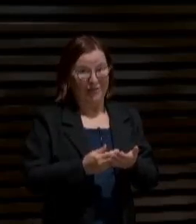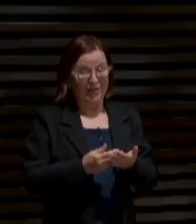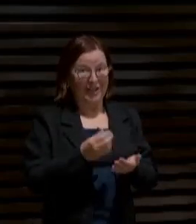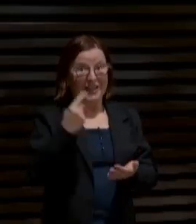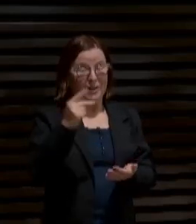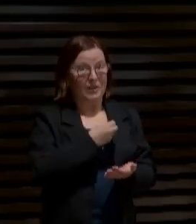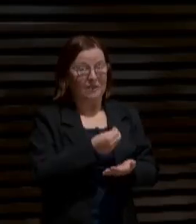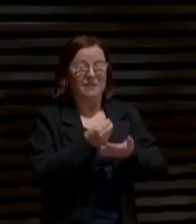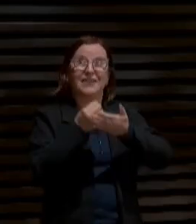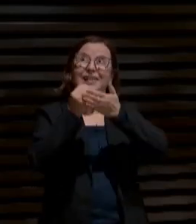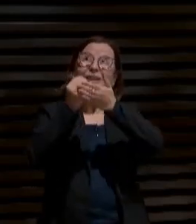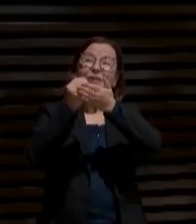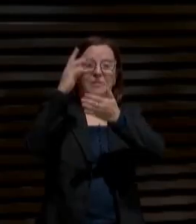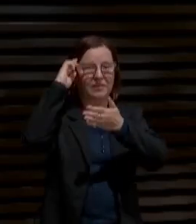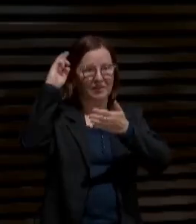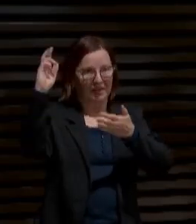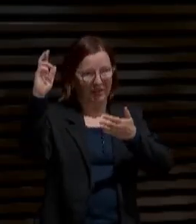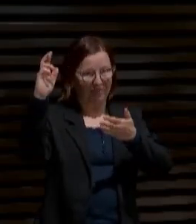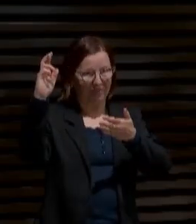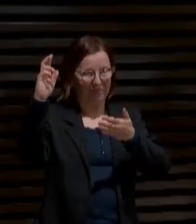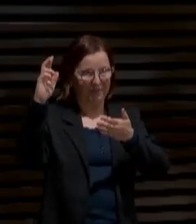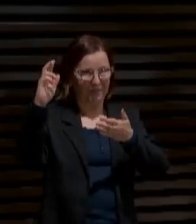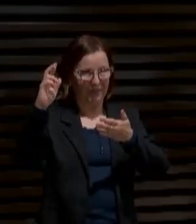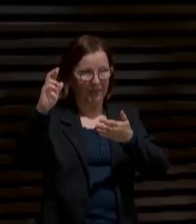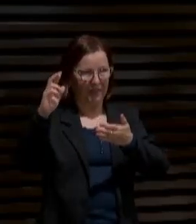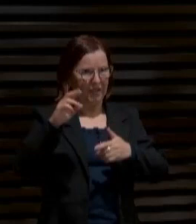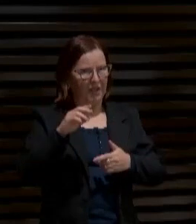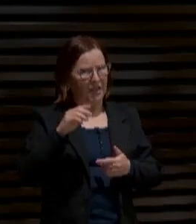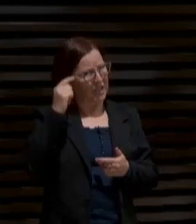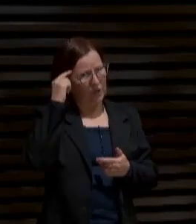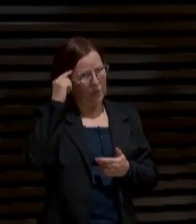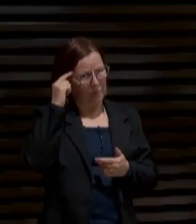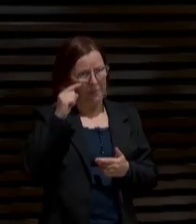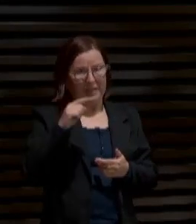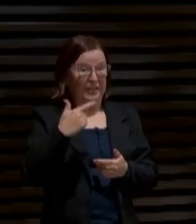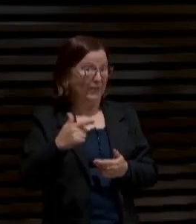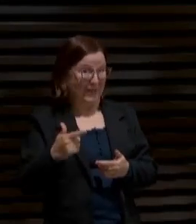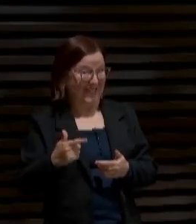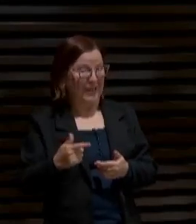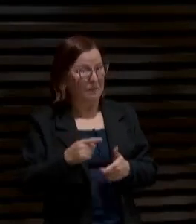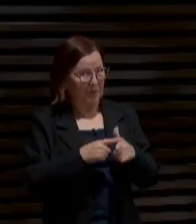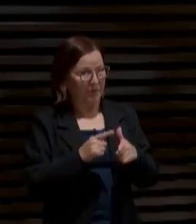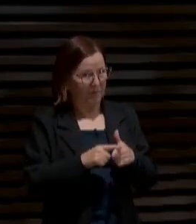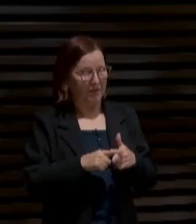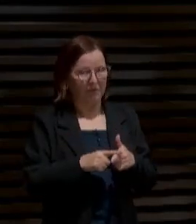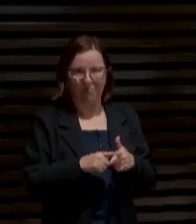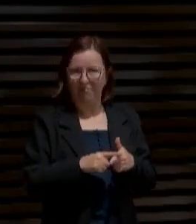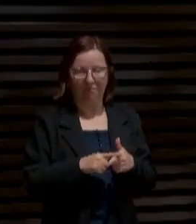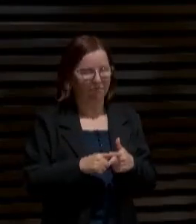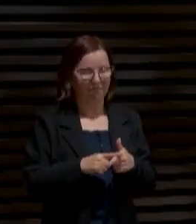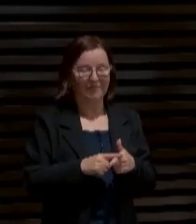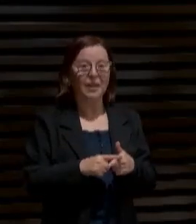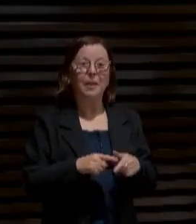Evangelho não há no religião Disney World que não vai ter problema aí você vai ter problema assim é mas nós devemos olhar